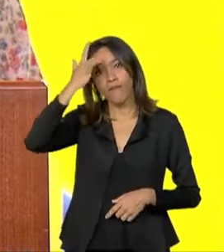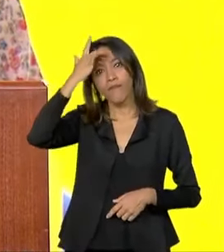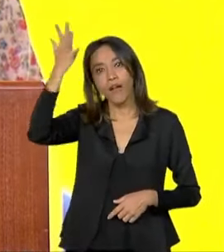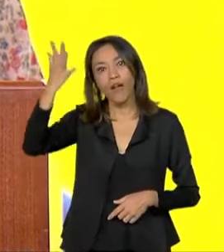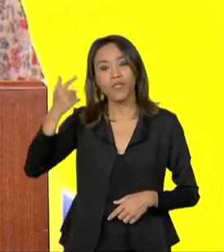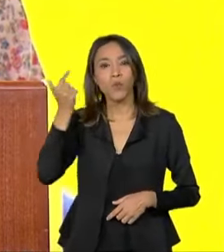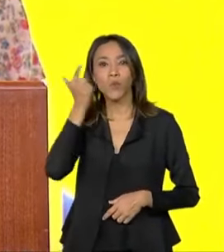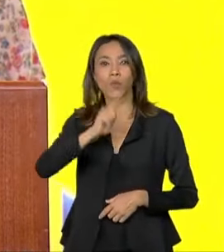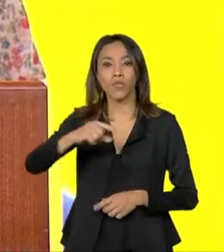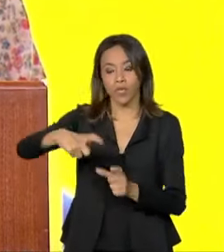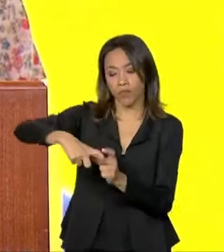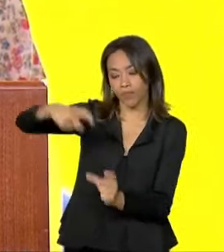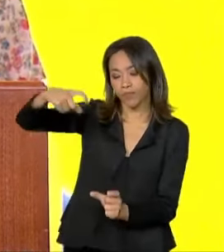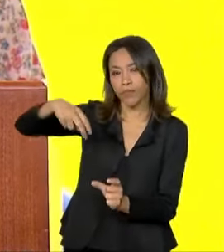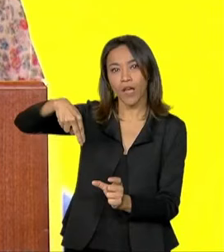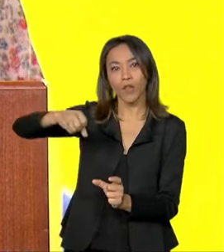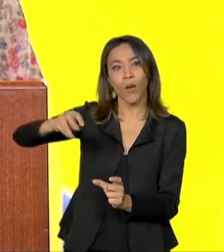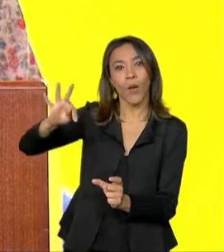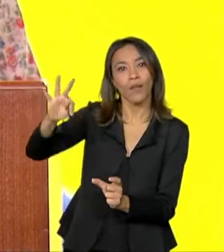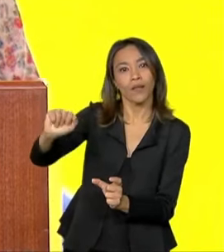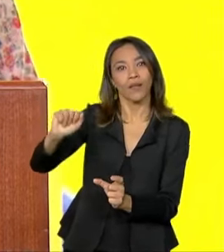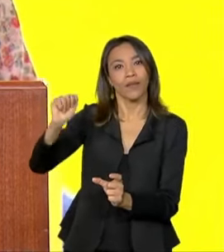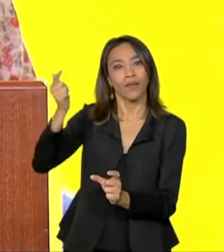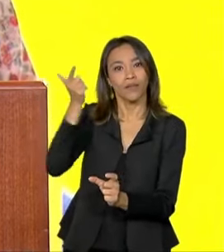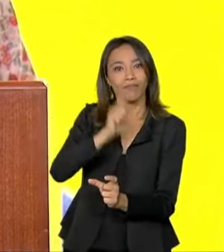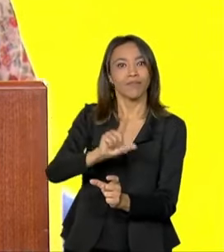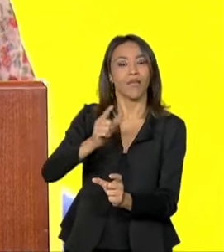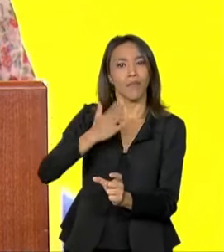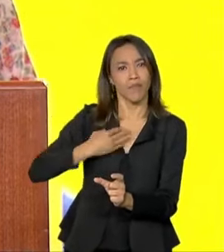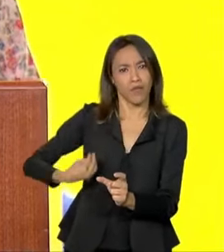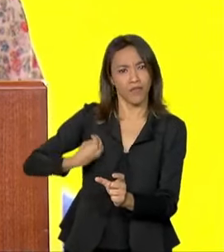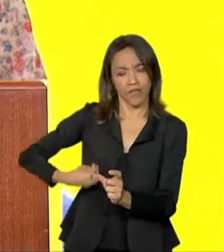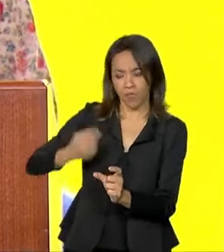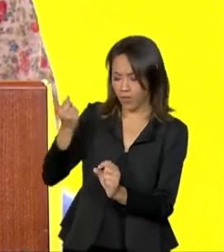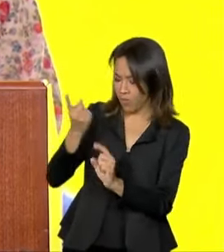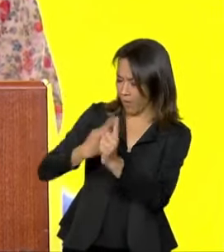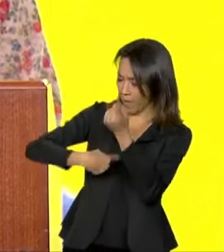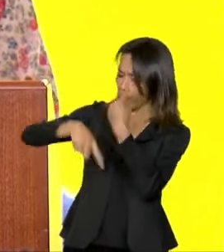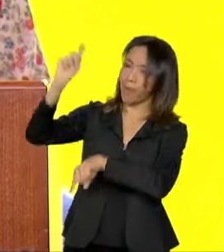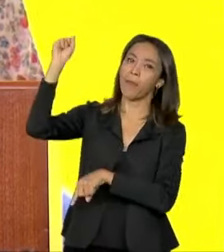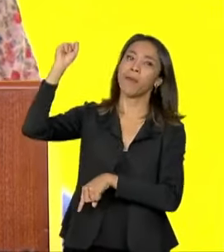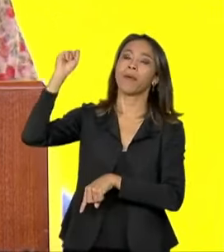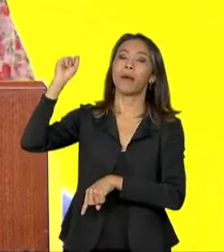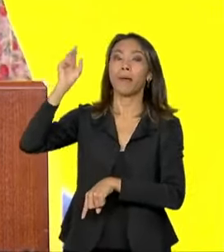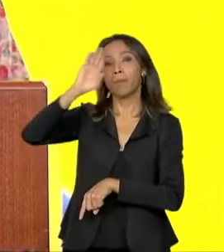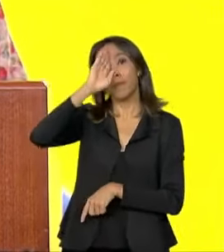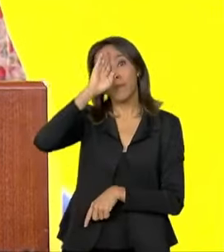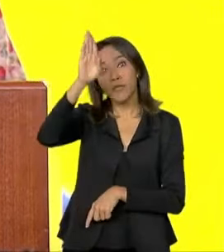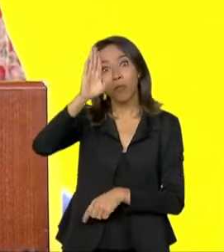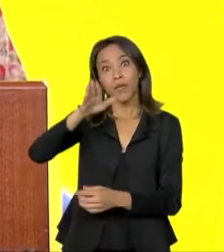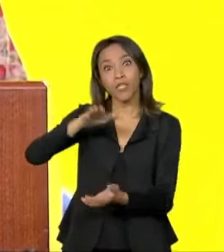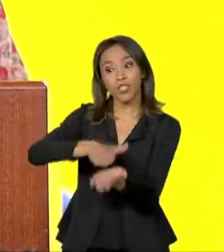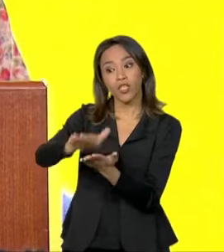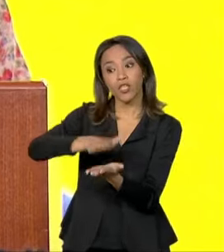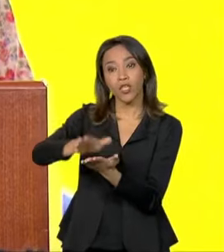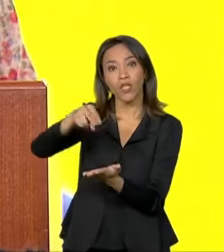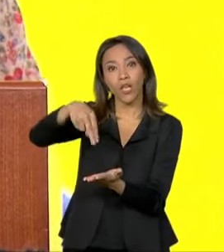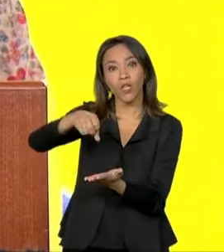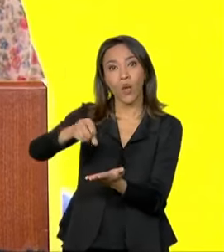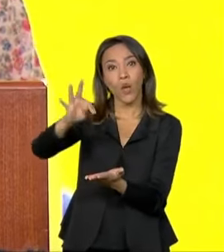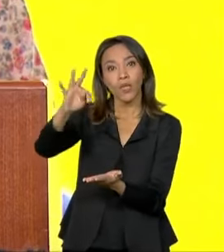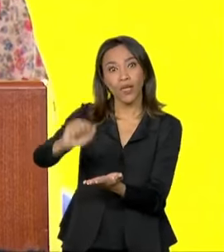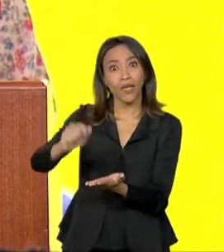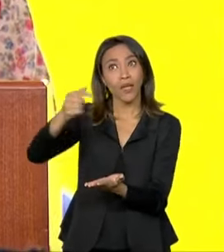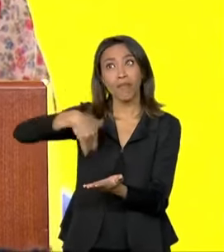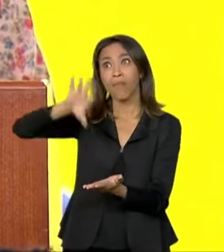resolver. E a minha vida começou a deslanchar, principalmente na emissão das notas fiscais, que era o mais